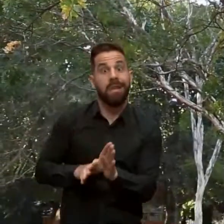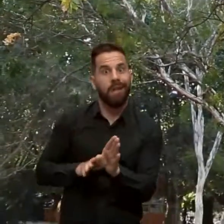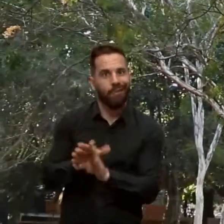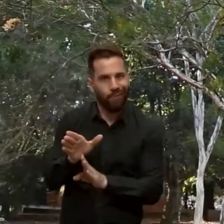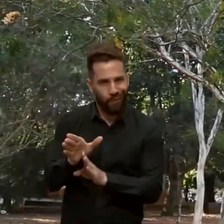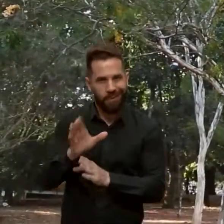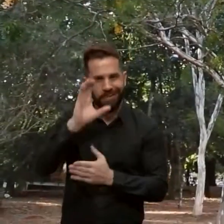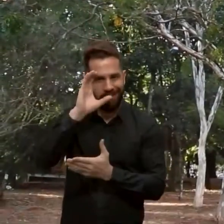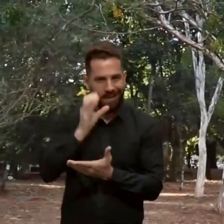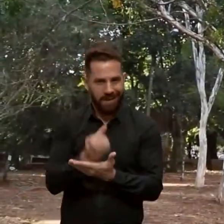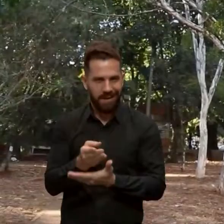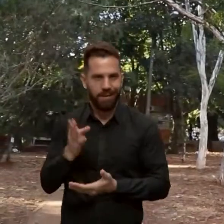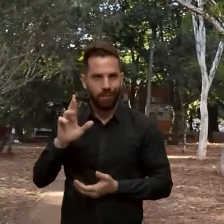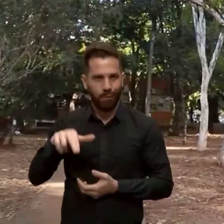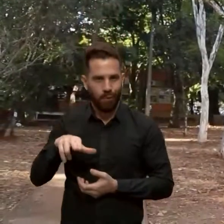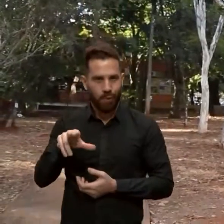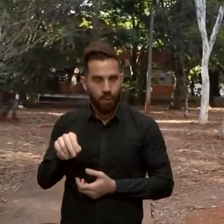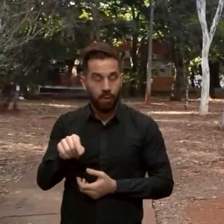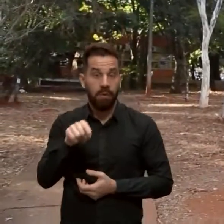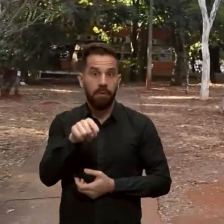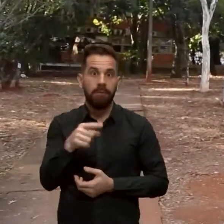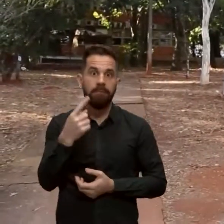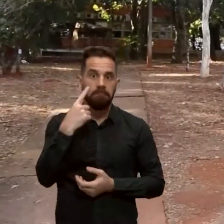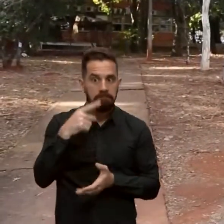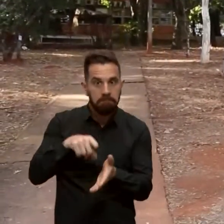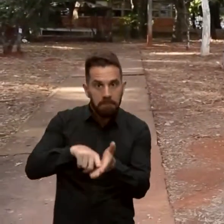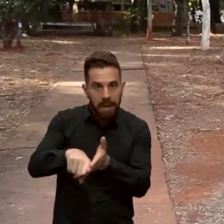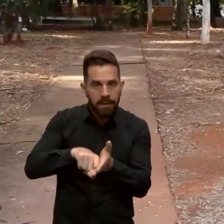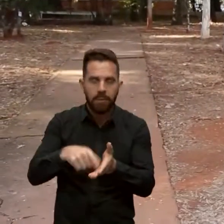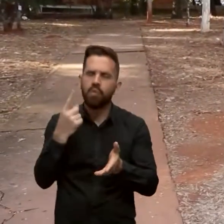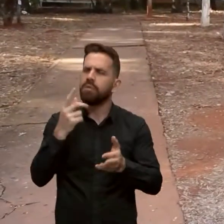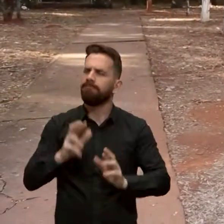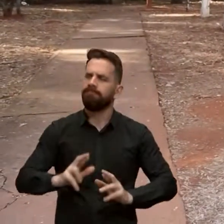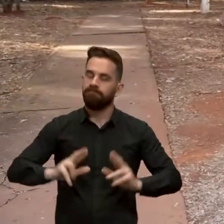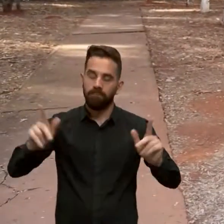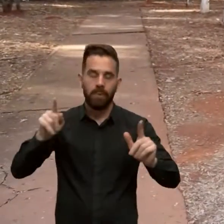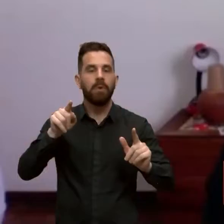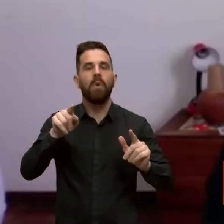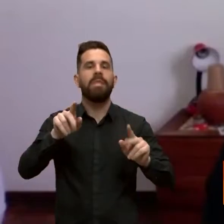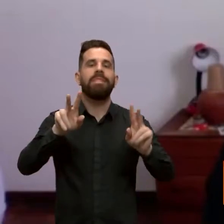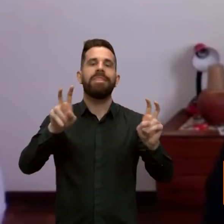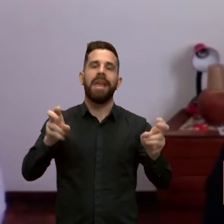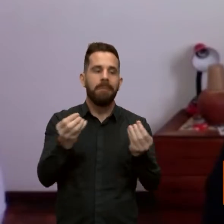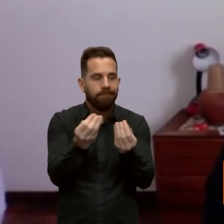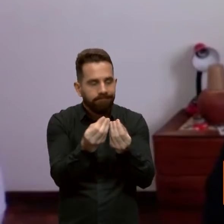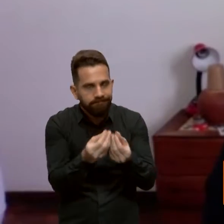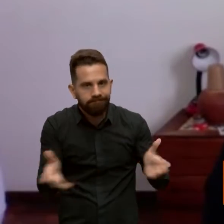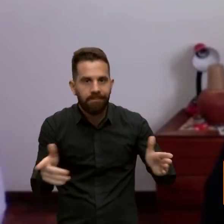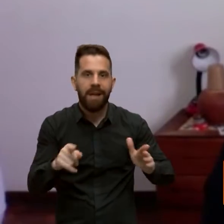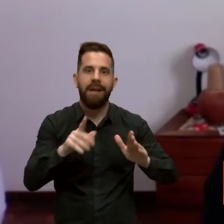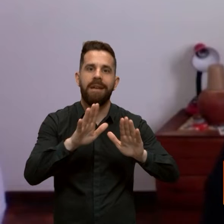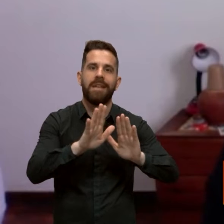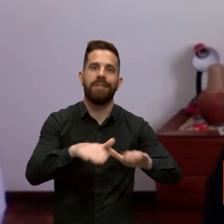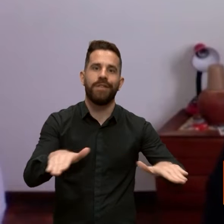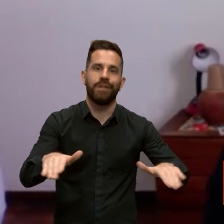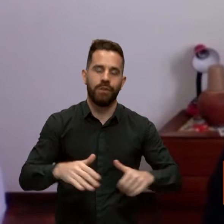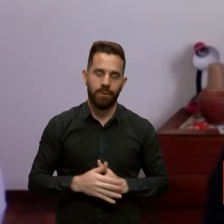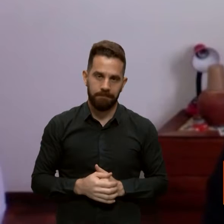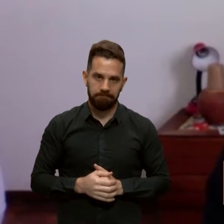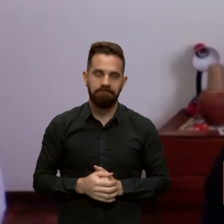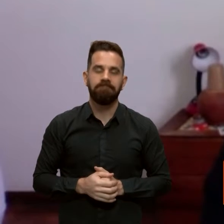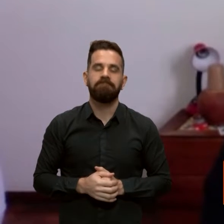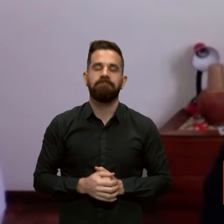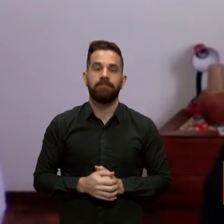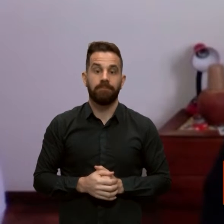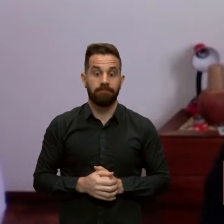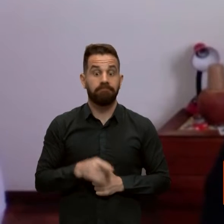dos diferenciais da pesquisa é levar esse assunto ao público infantil. O ponto interessante, divertido de fazer